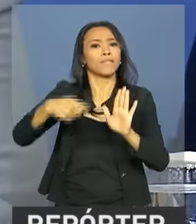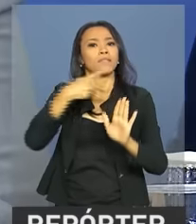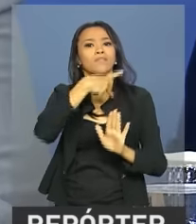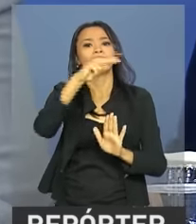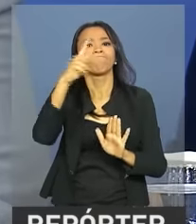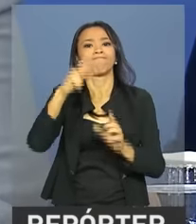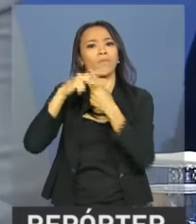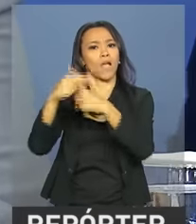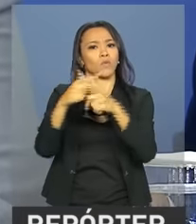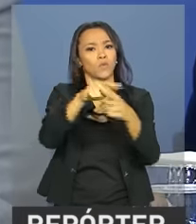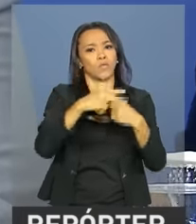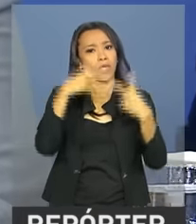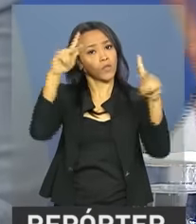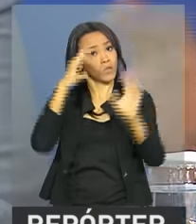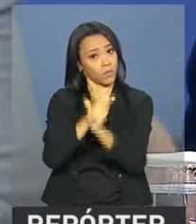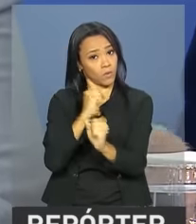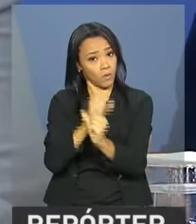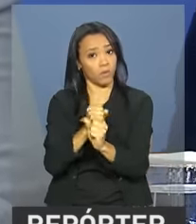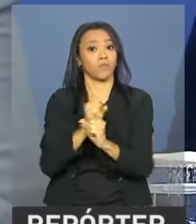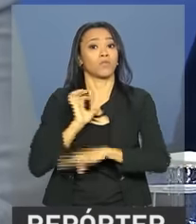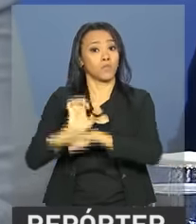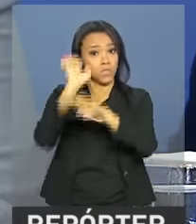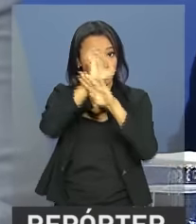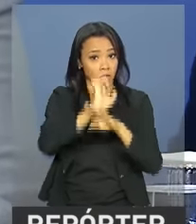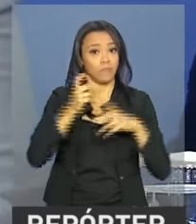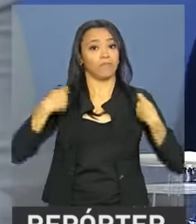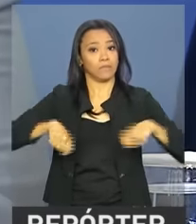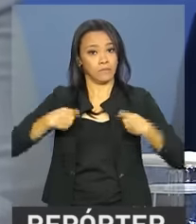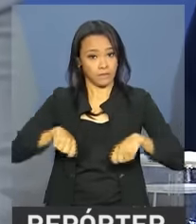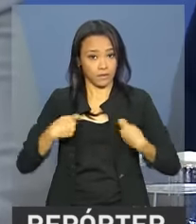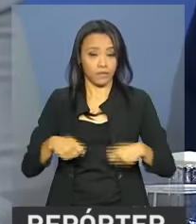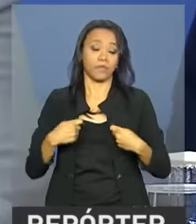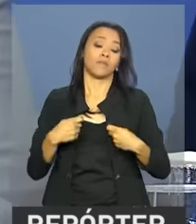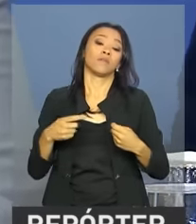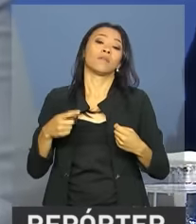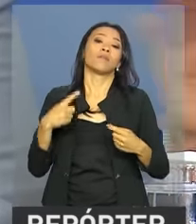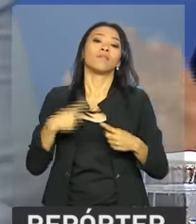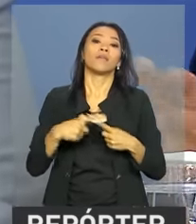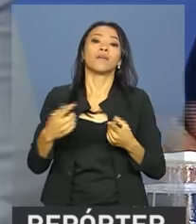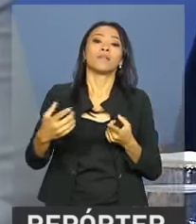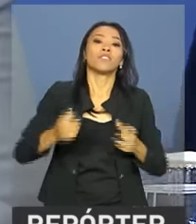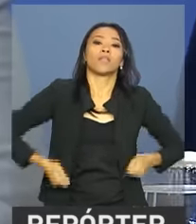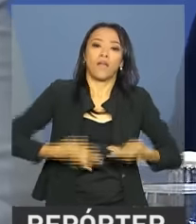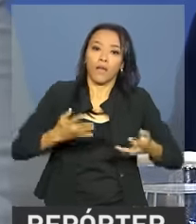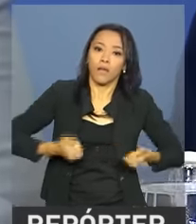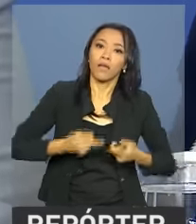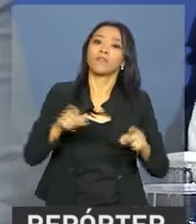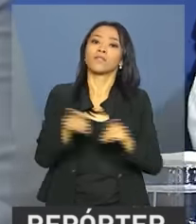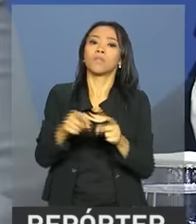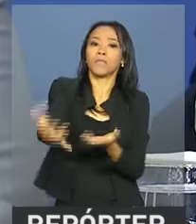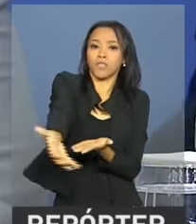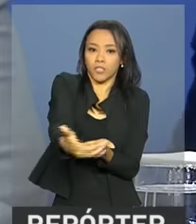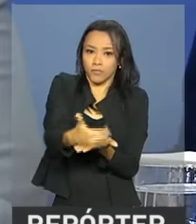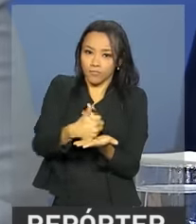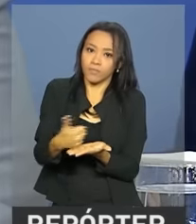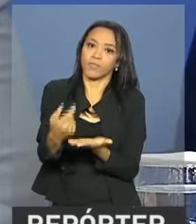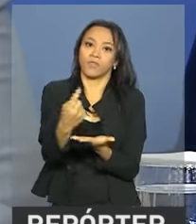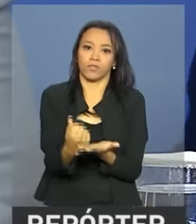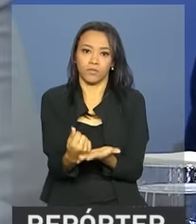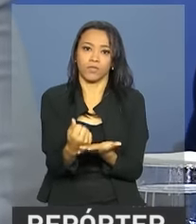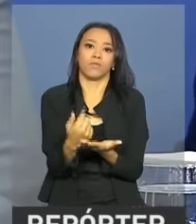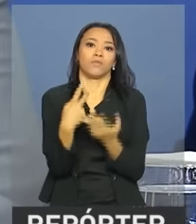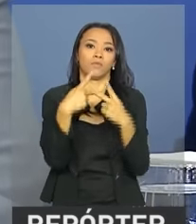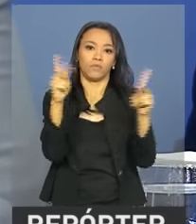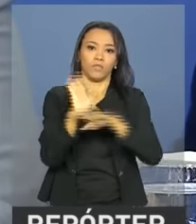ajustes muito sérios Nas suas contas de despesa e de receita e da Previdência e portanto